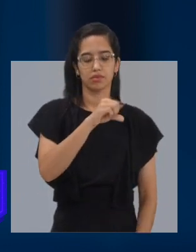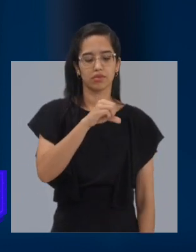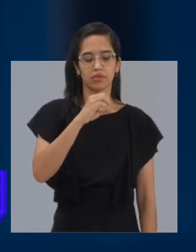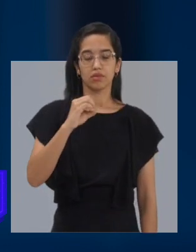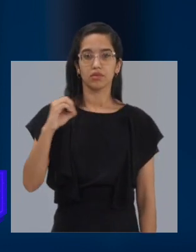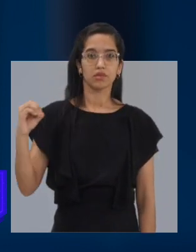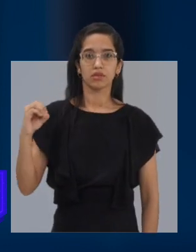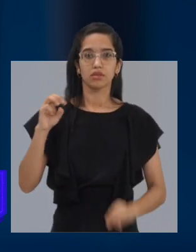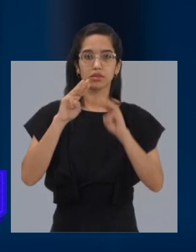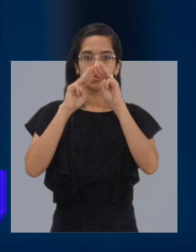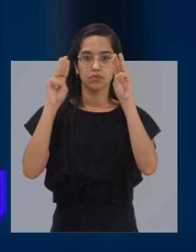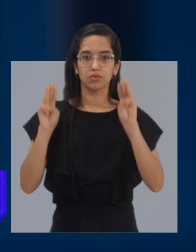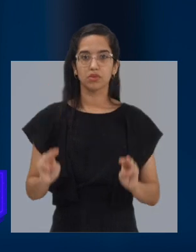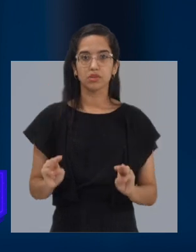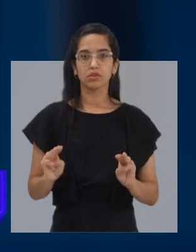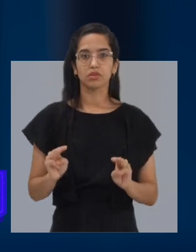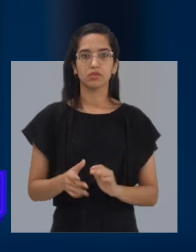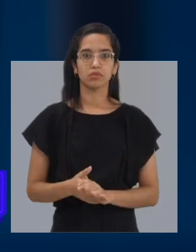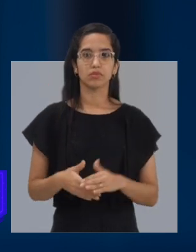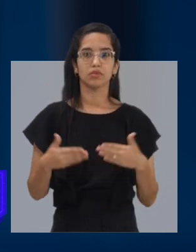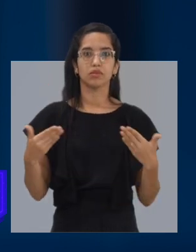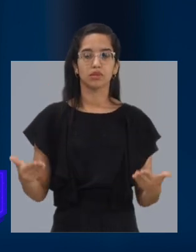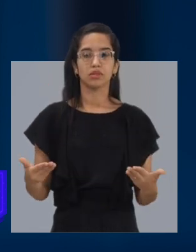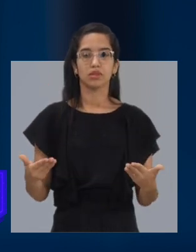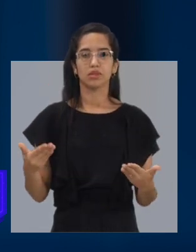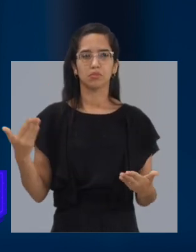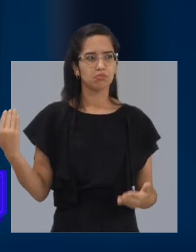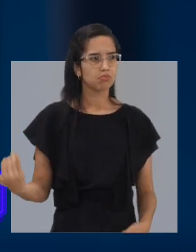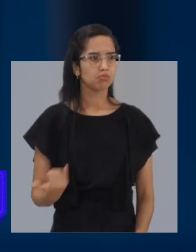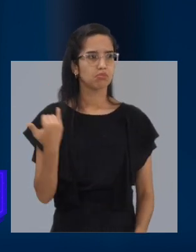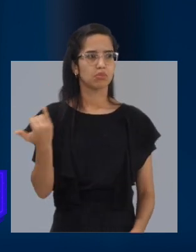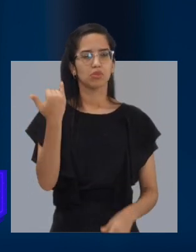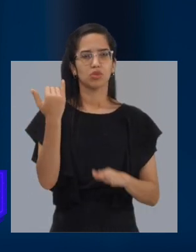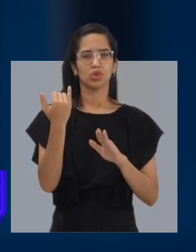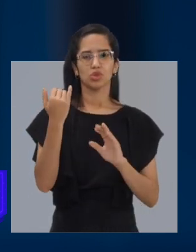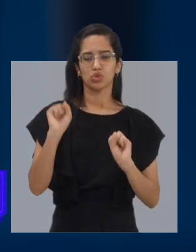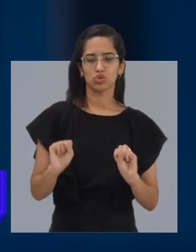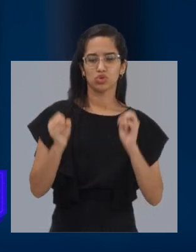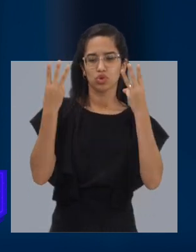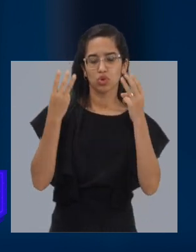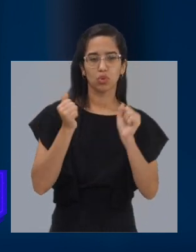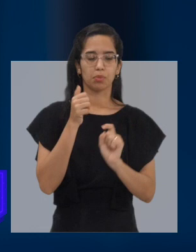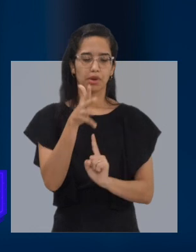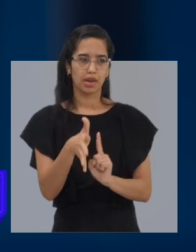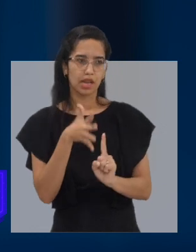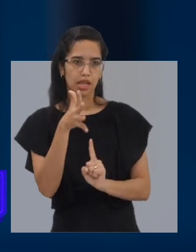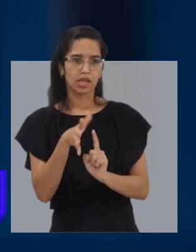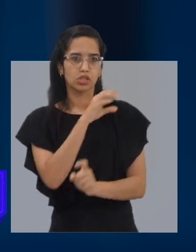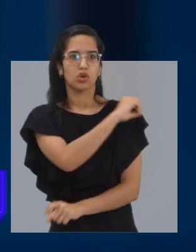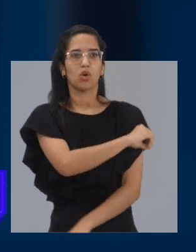museus inscritos. Então, é uma variedade muito grande, com shows, palestras,